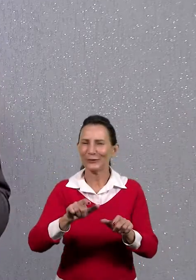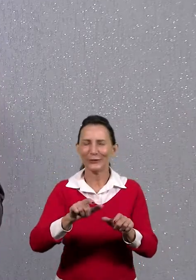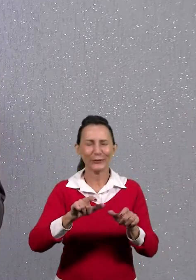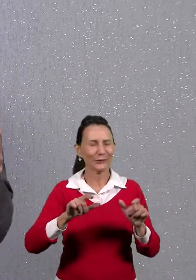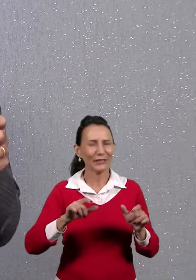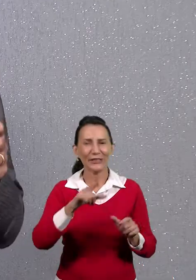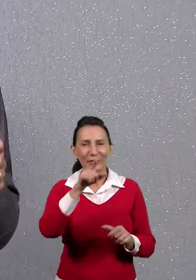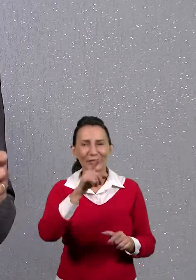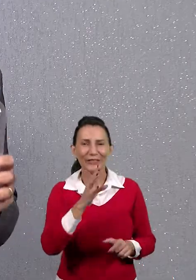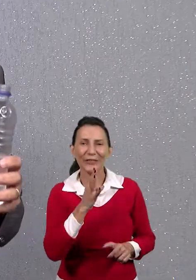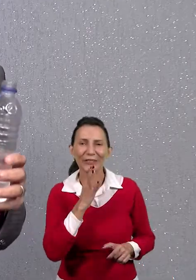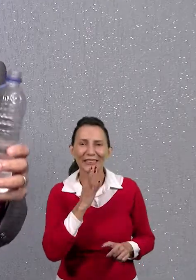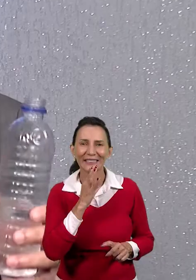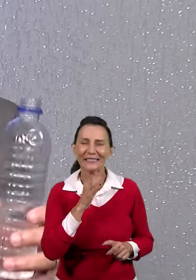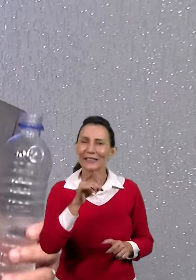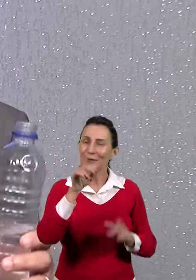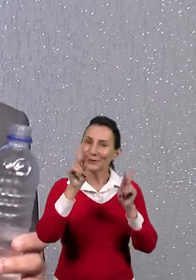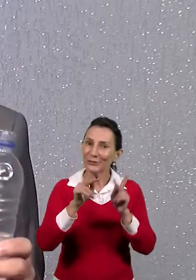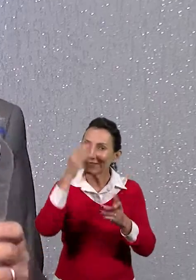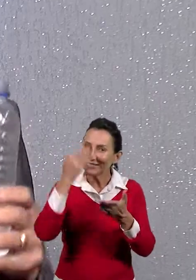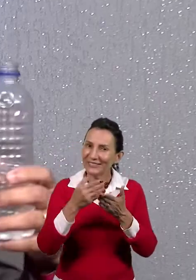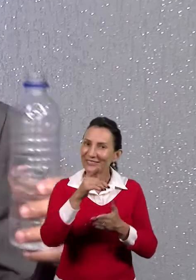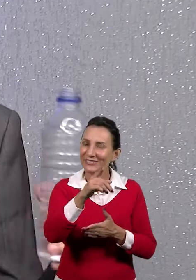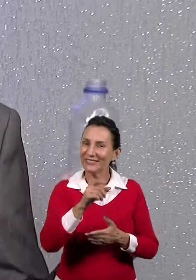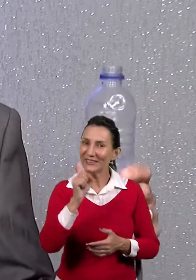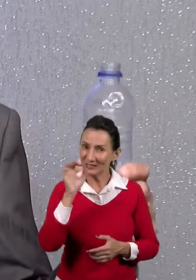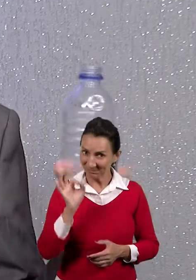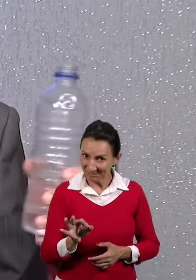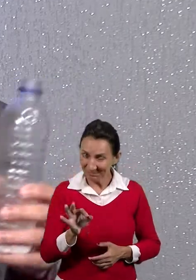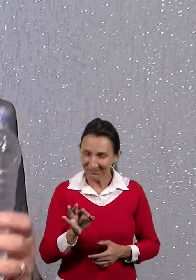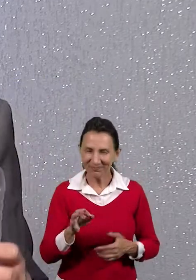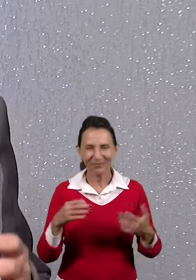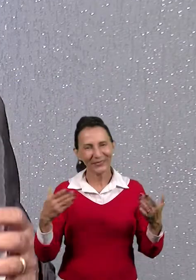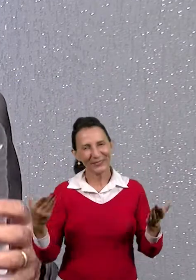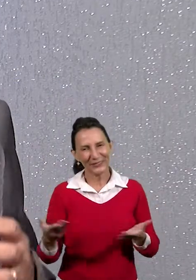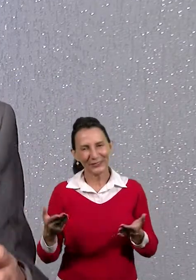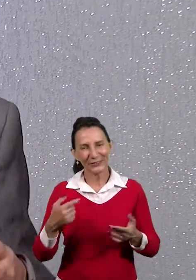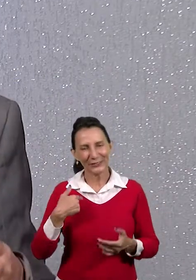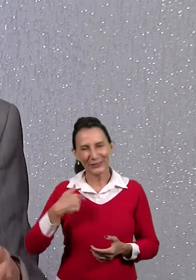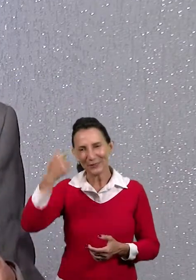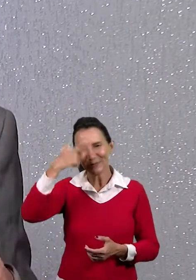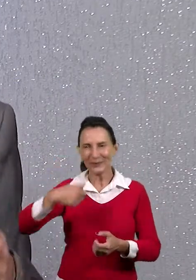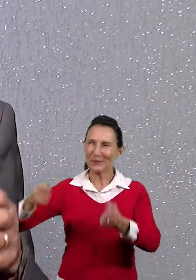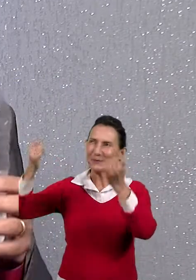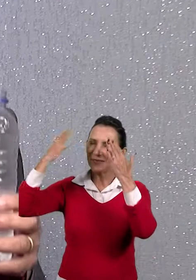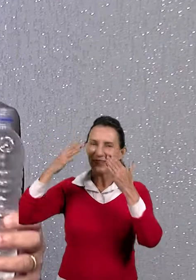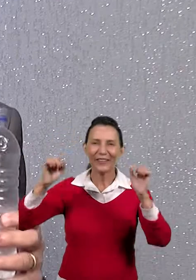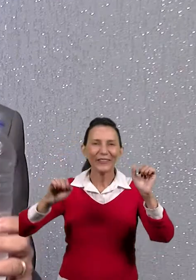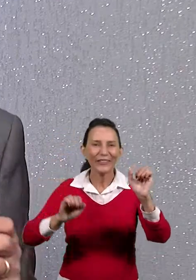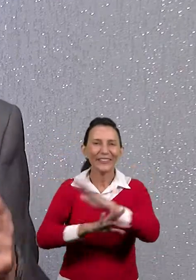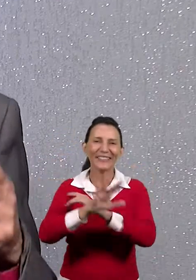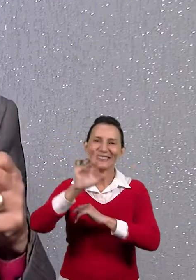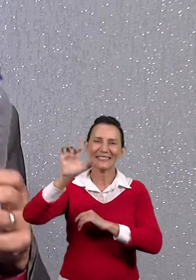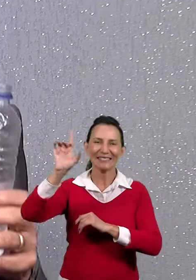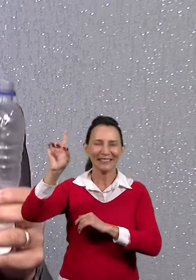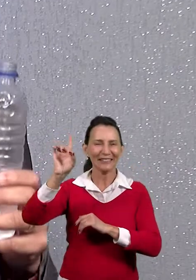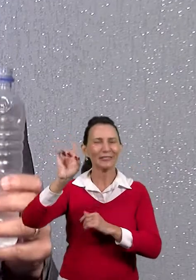as pessoas que acreditam em você. Tá certo? Então hoje eu sou uma bênção para a glória de Deus,